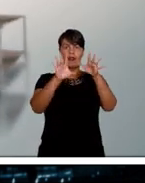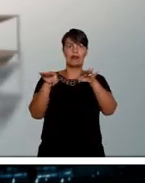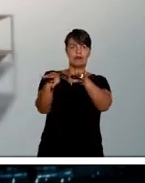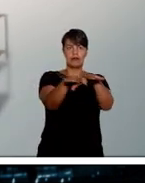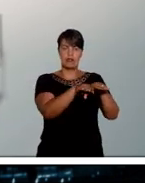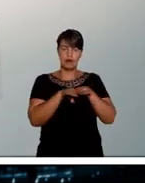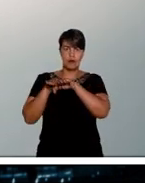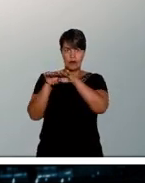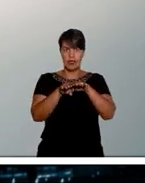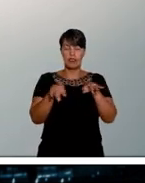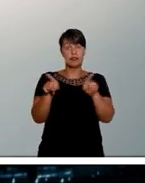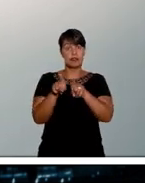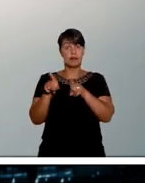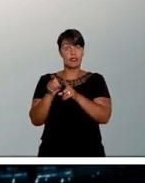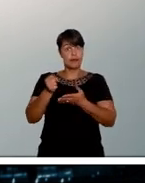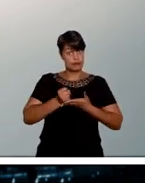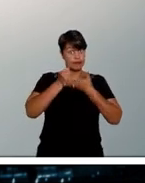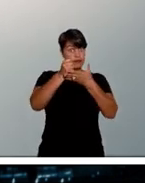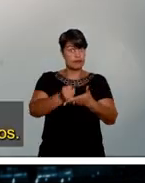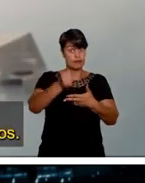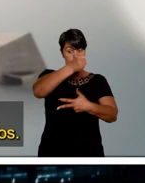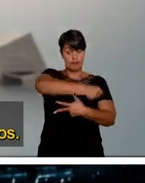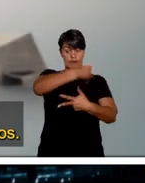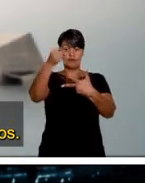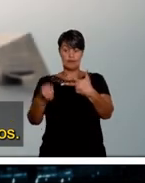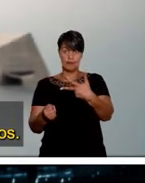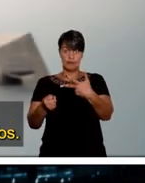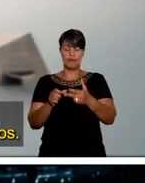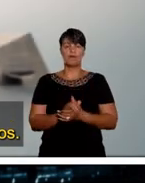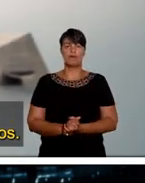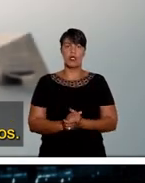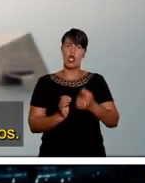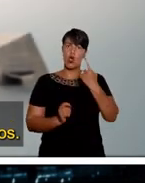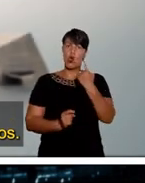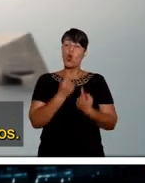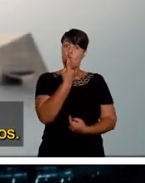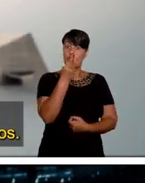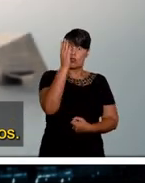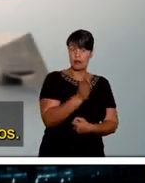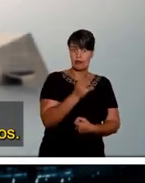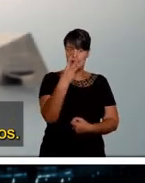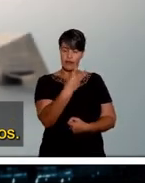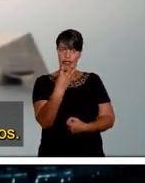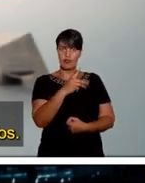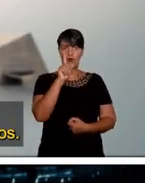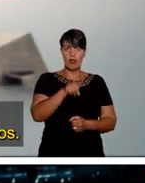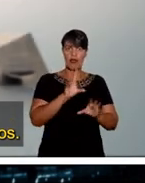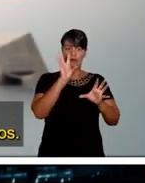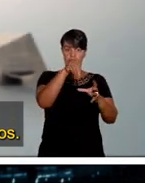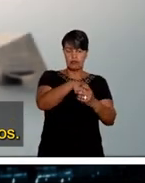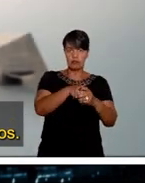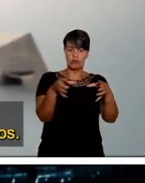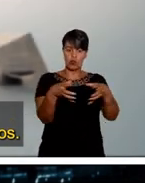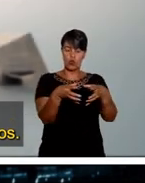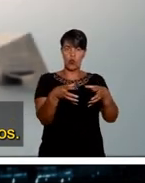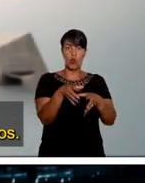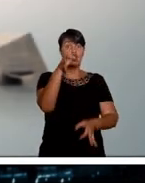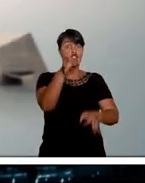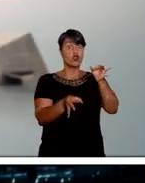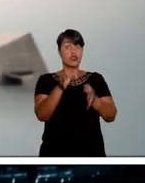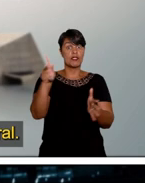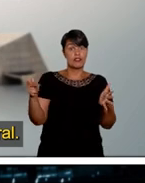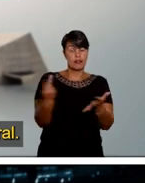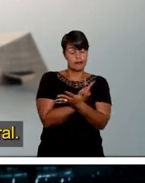com a colaboração dos três poderes. Um terço das cadeiras do tribunal é preenchido por membros da Justiça dos